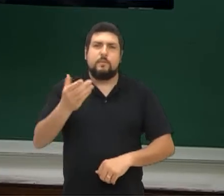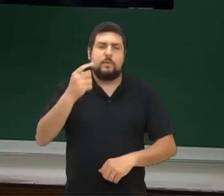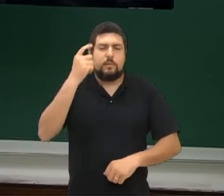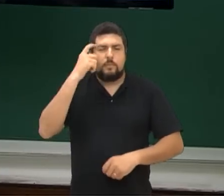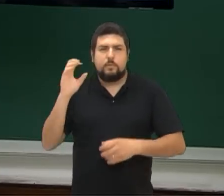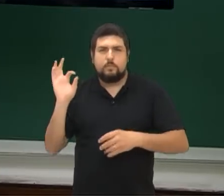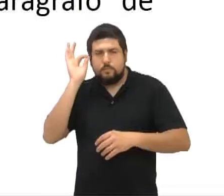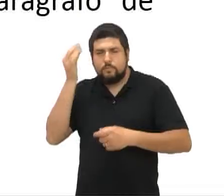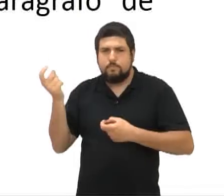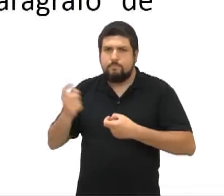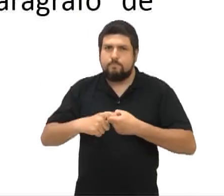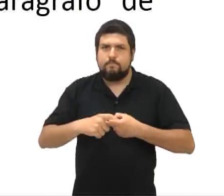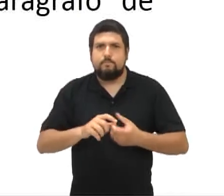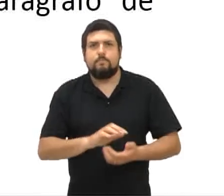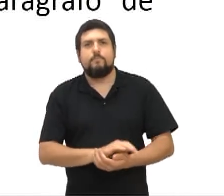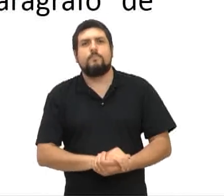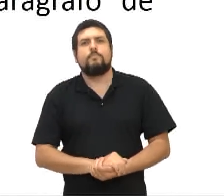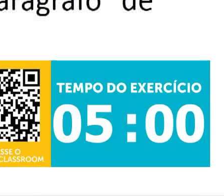pensar e a gente já volta.